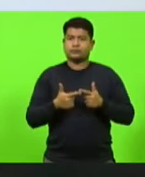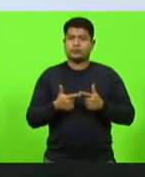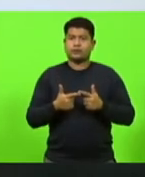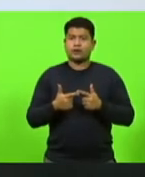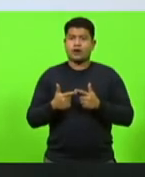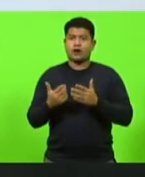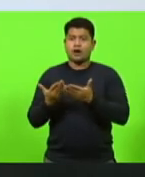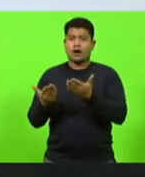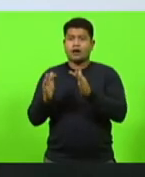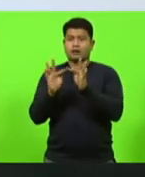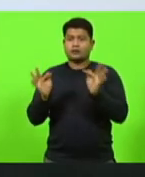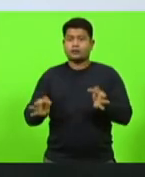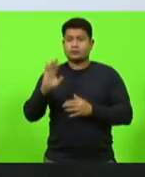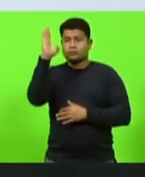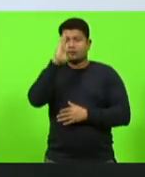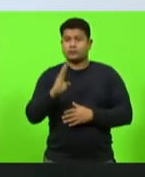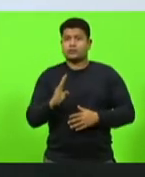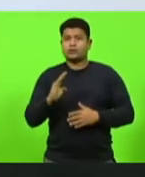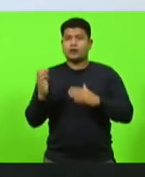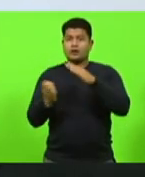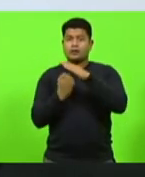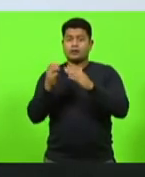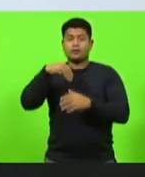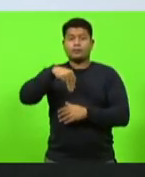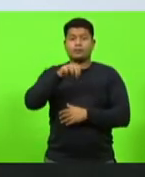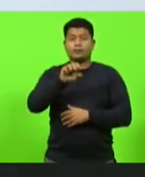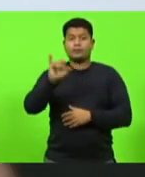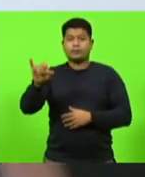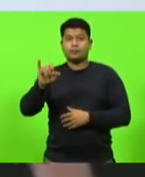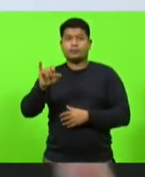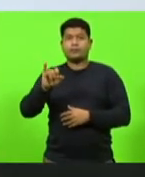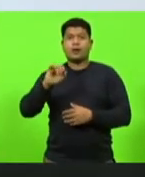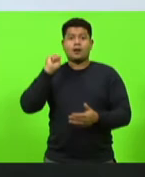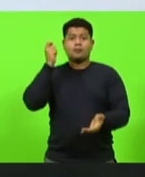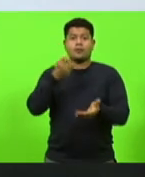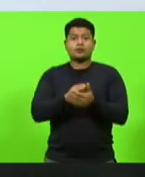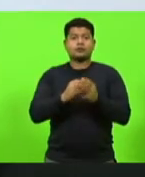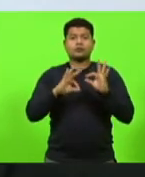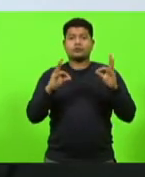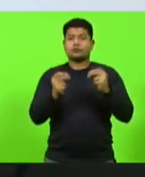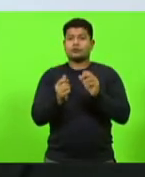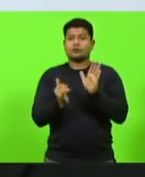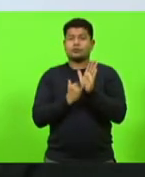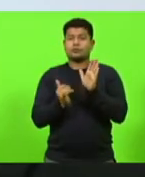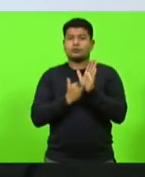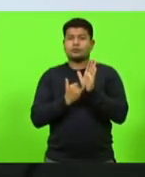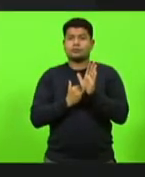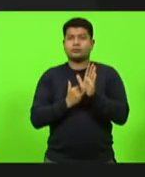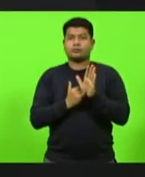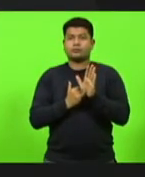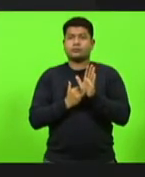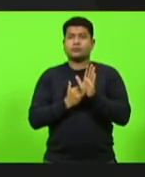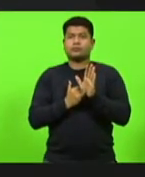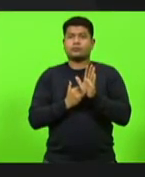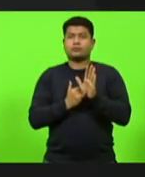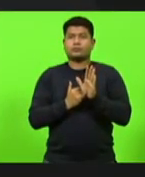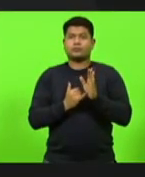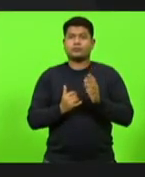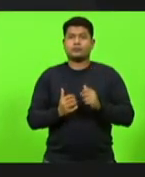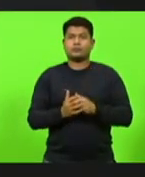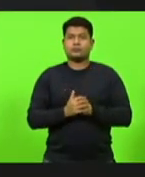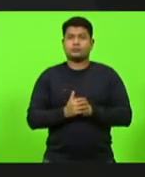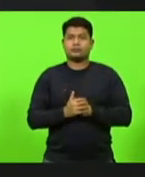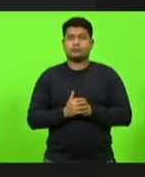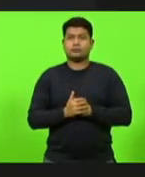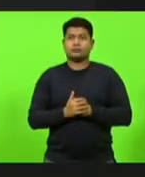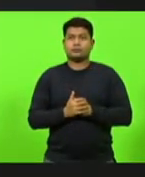Nacional, as empresas micro, pequenas empresas, pagam todos os tributos. A discussão já foi, agora estamos em votação.